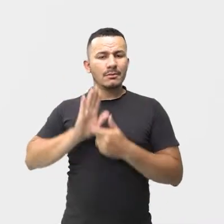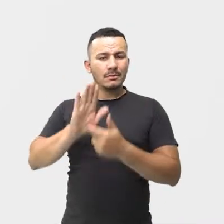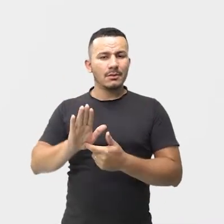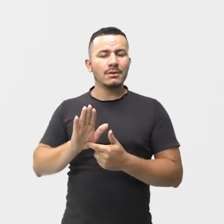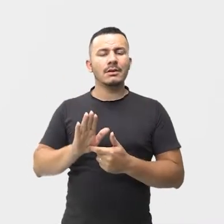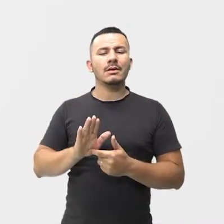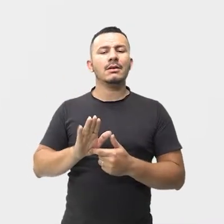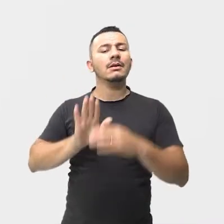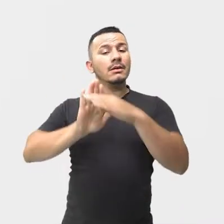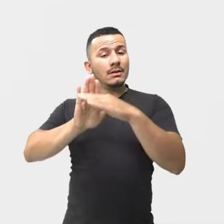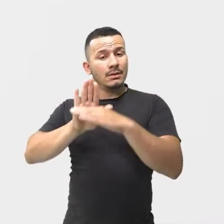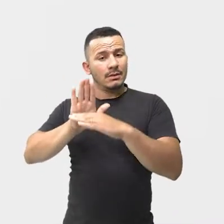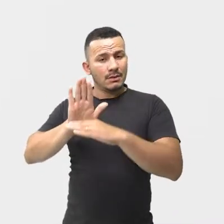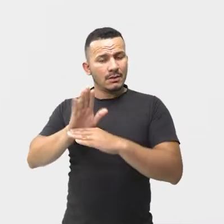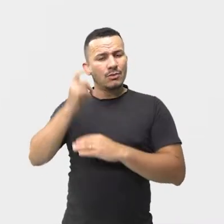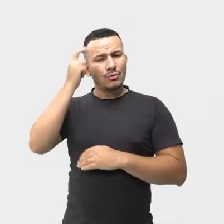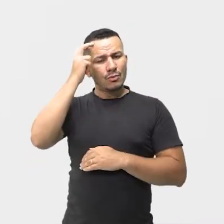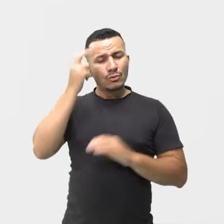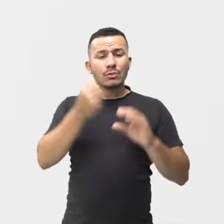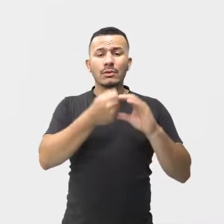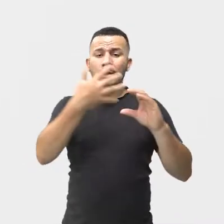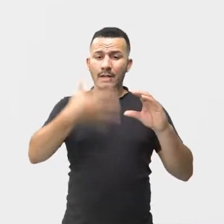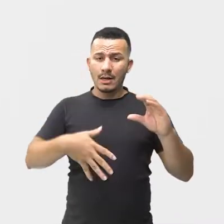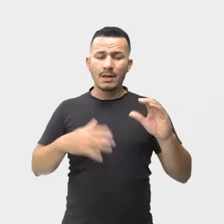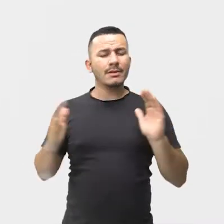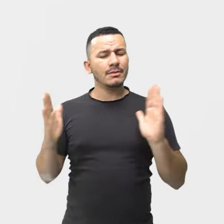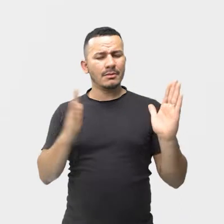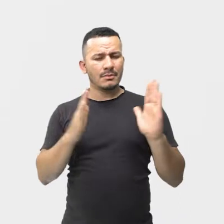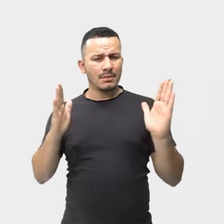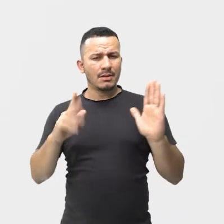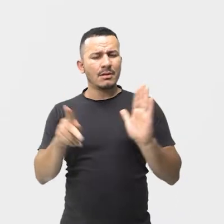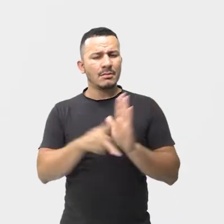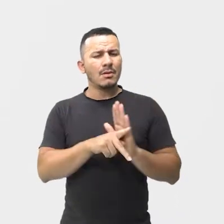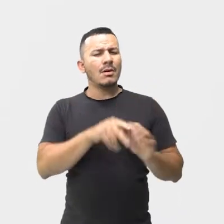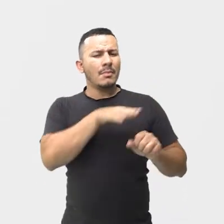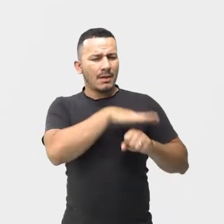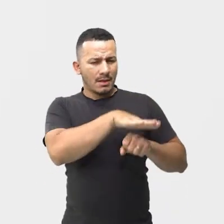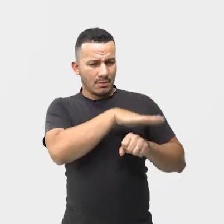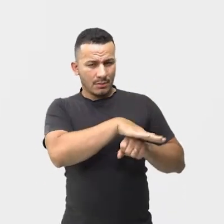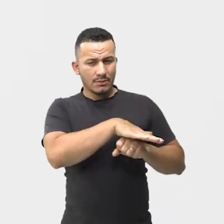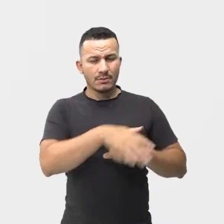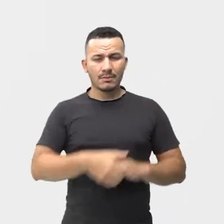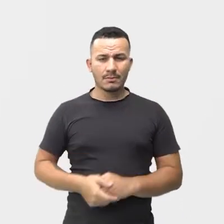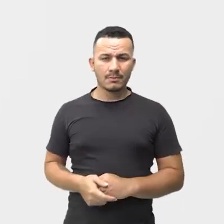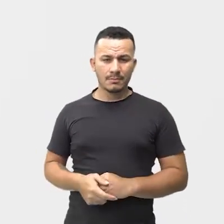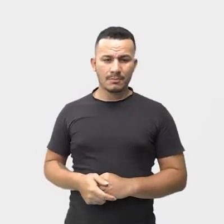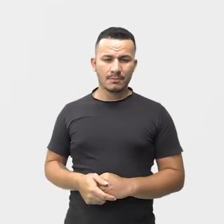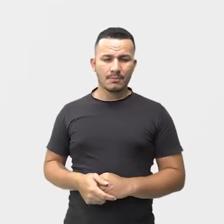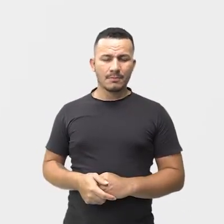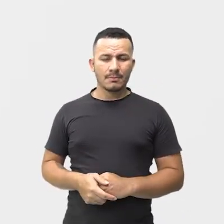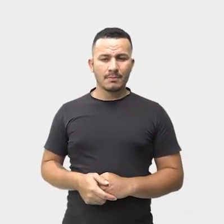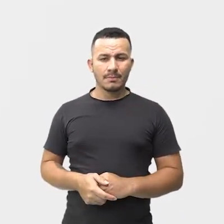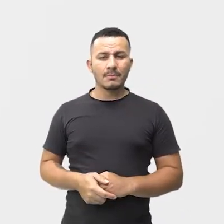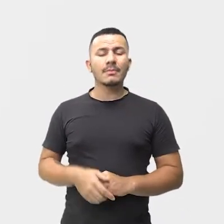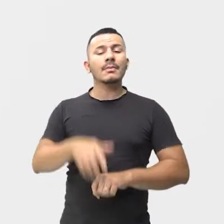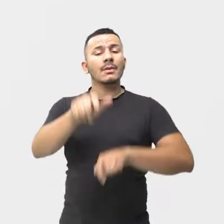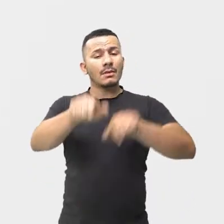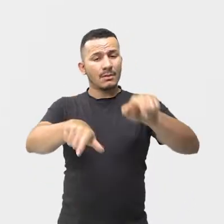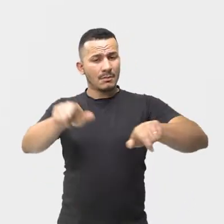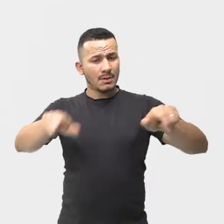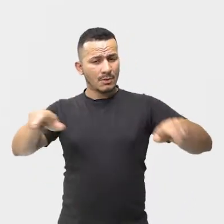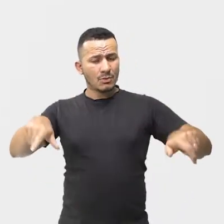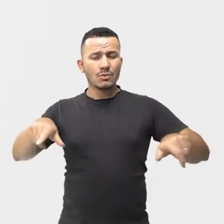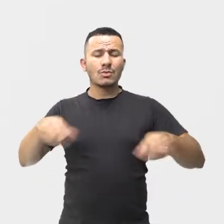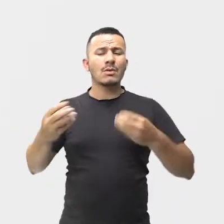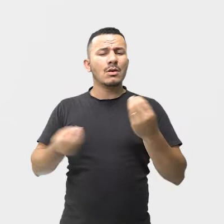a característica da escultura do período paleolítico. Bem, o homem pré-histórico também se expressava